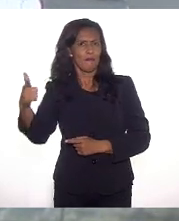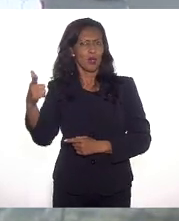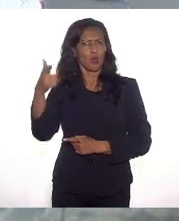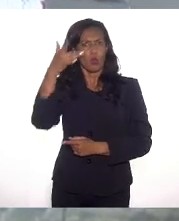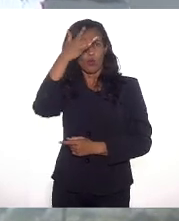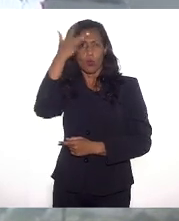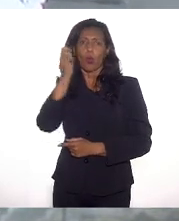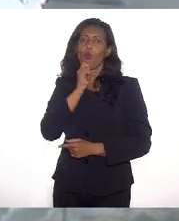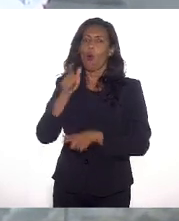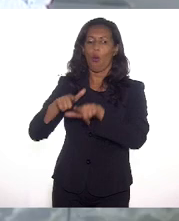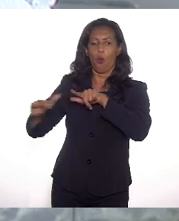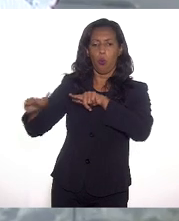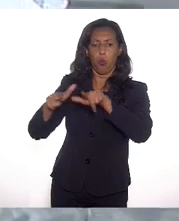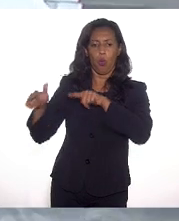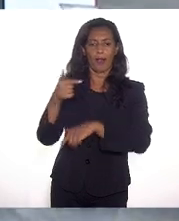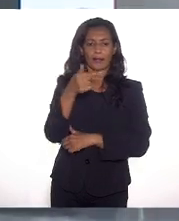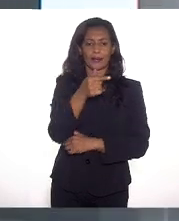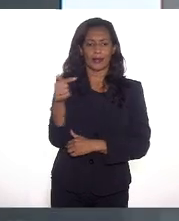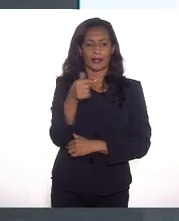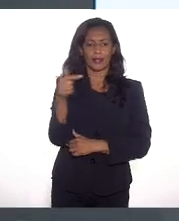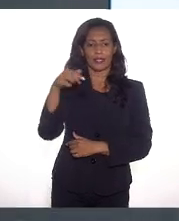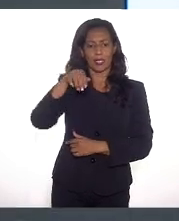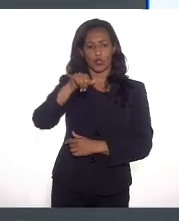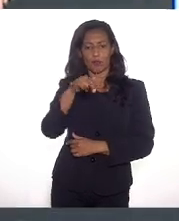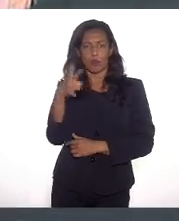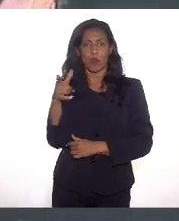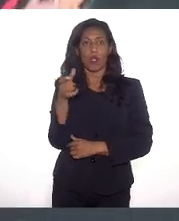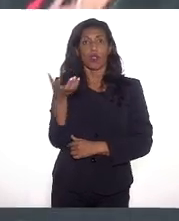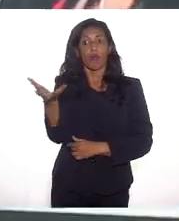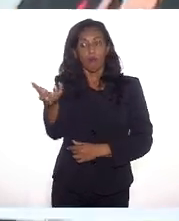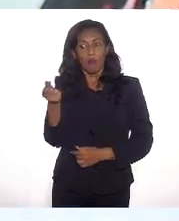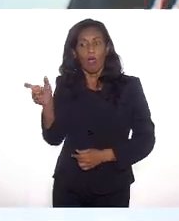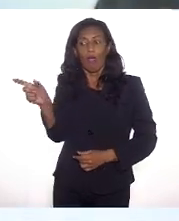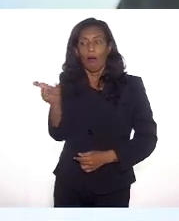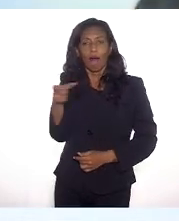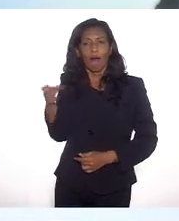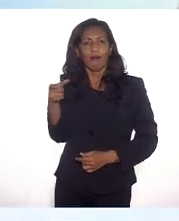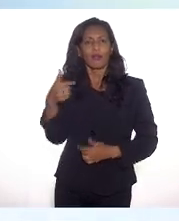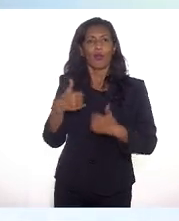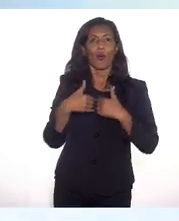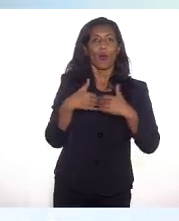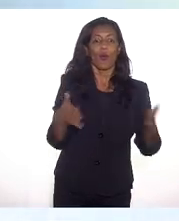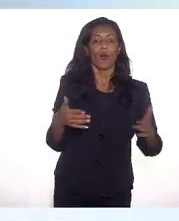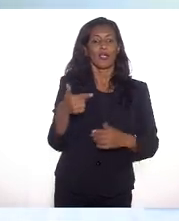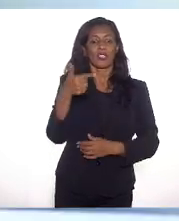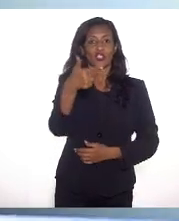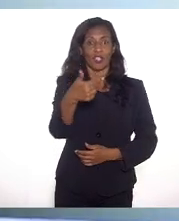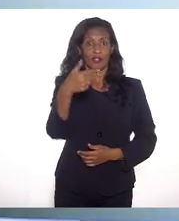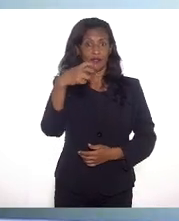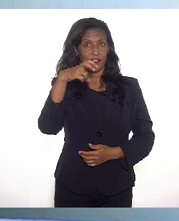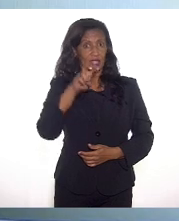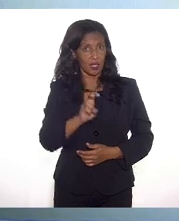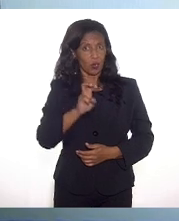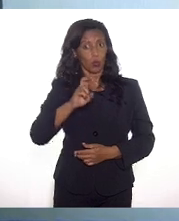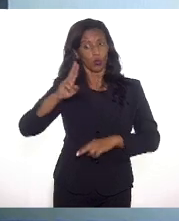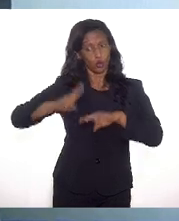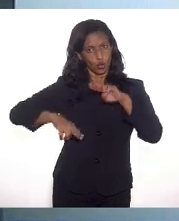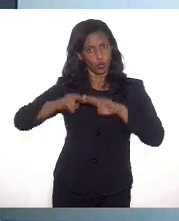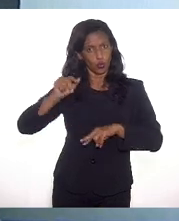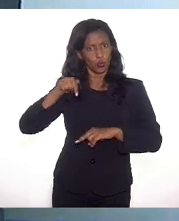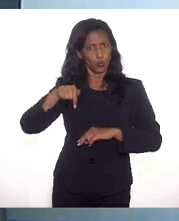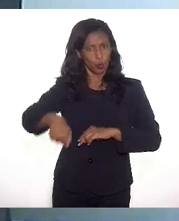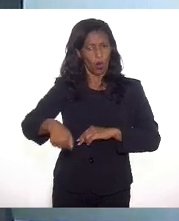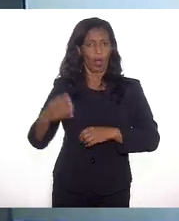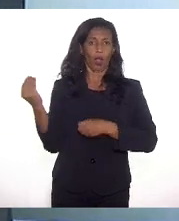de 77 milhões. A retirada desse cartão começa já no dia 25 de junho. Então,